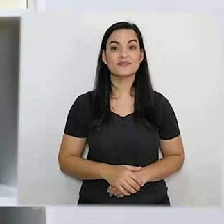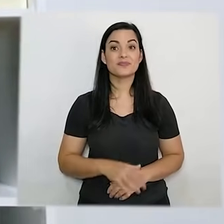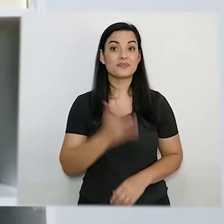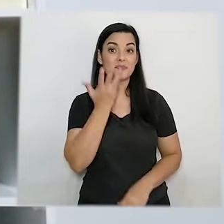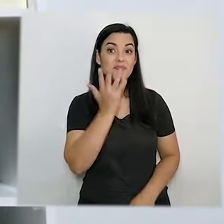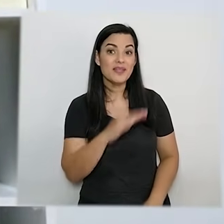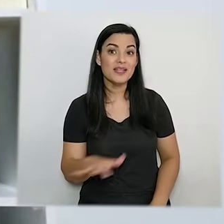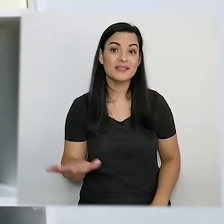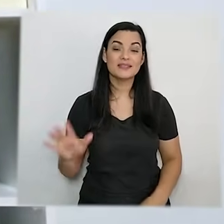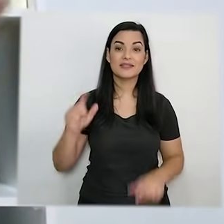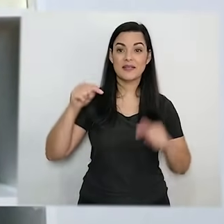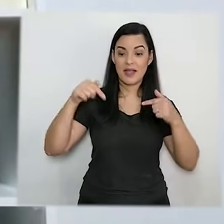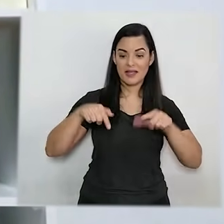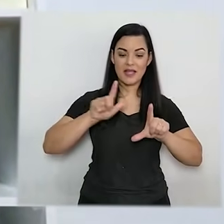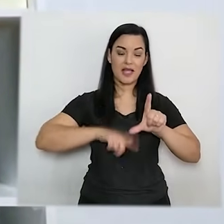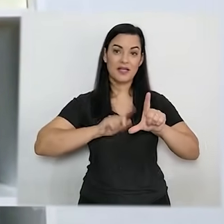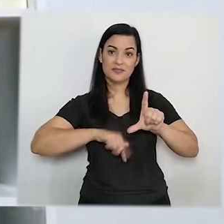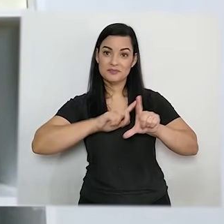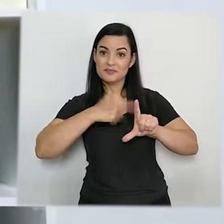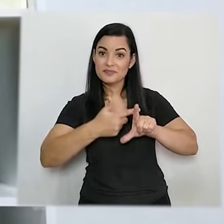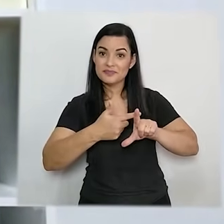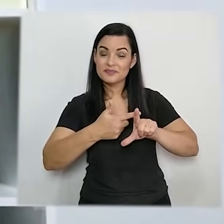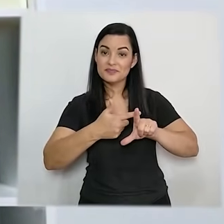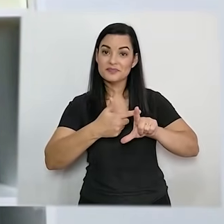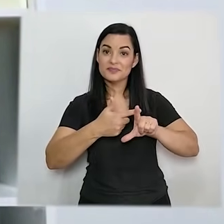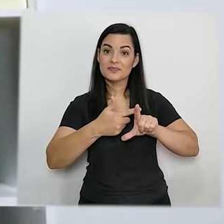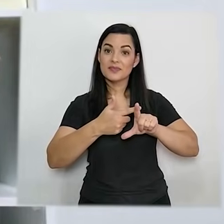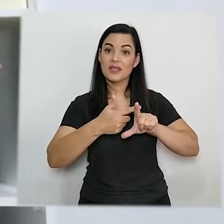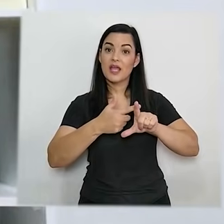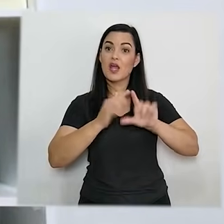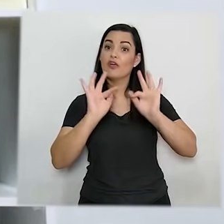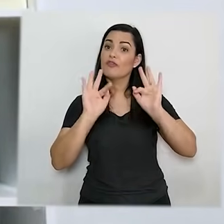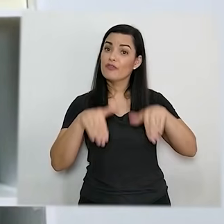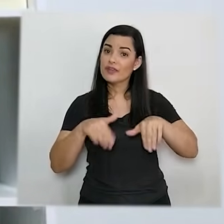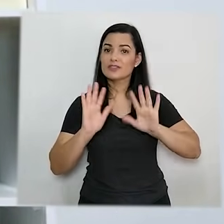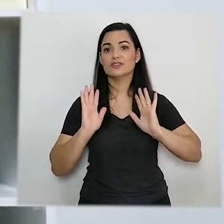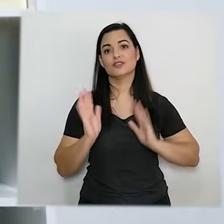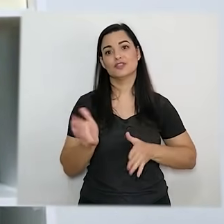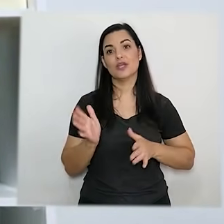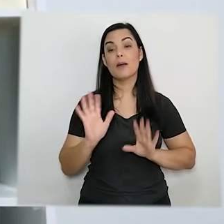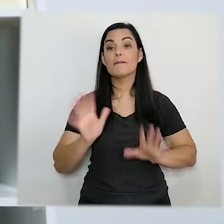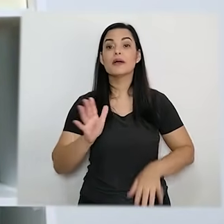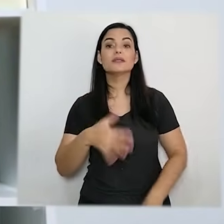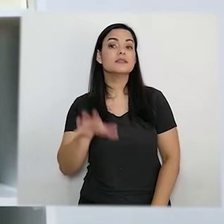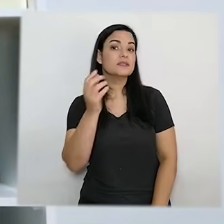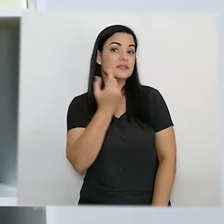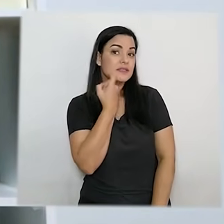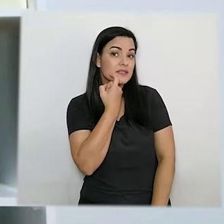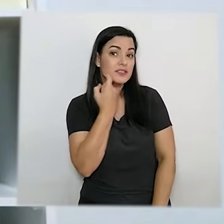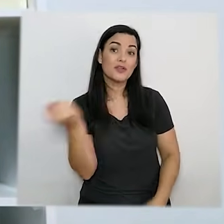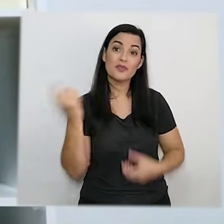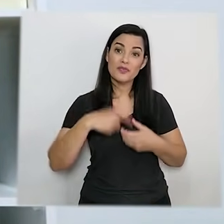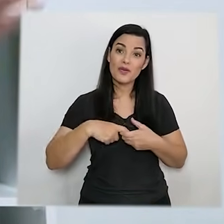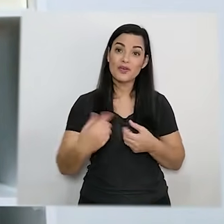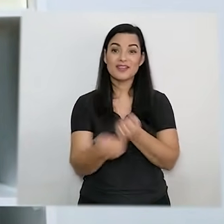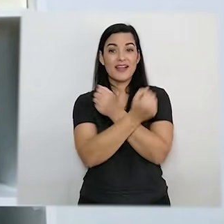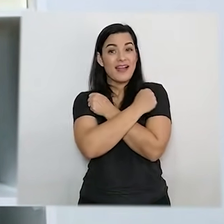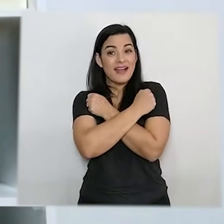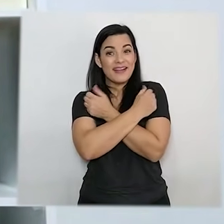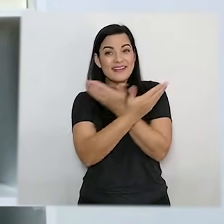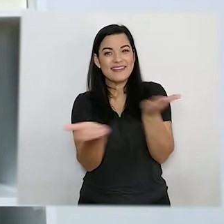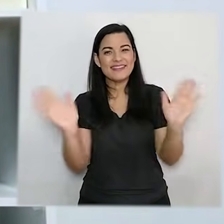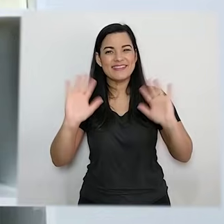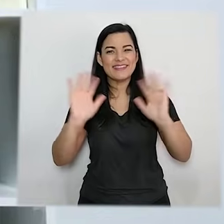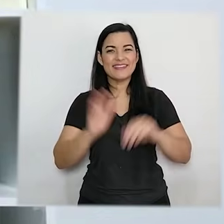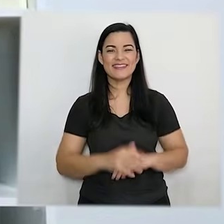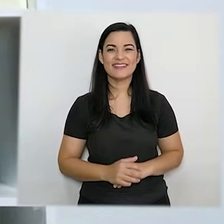Crianças, o Além das Letras vai ficando por aqui, mas na sexta-feira nós estamos de volta. Um grande abraço para vocês e